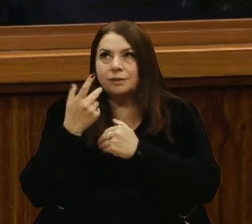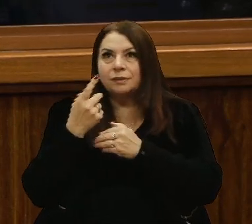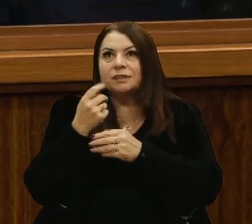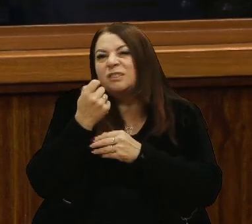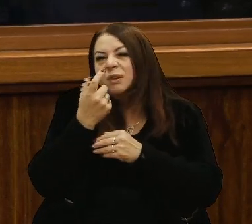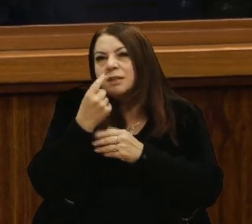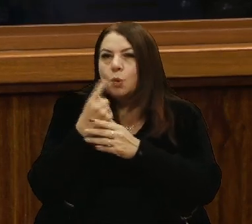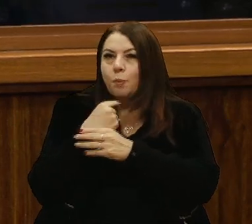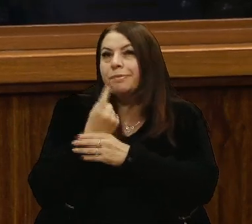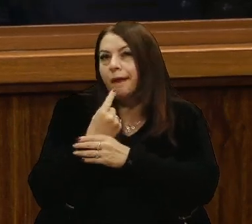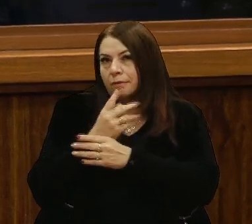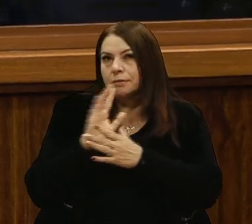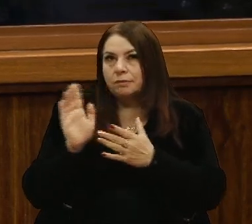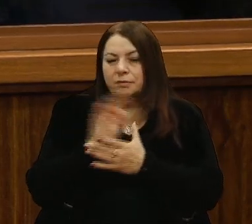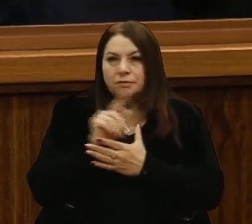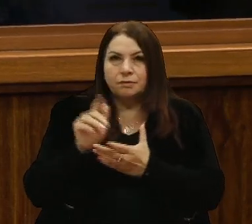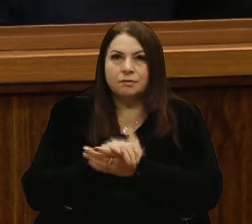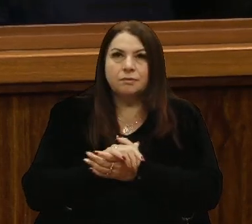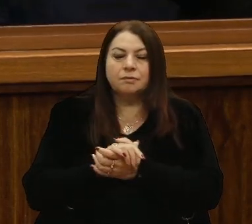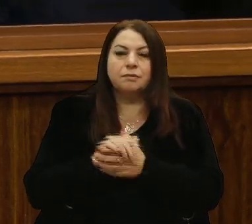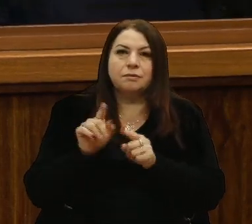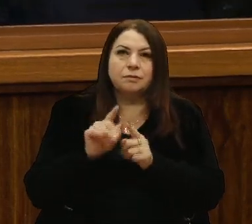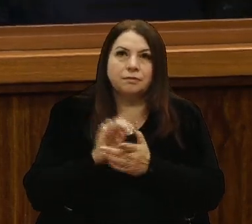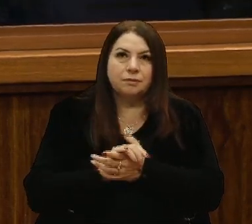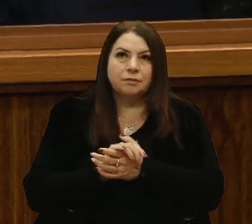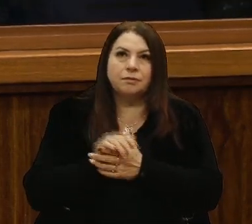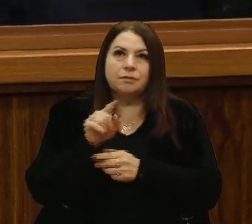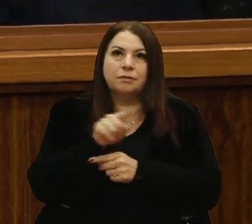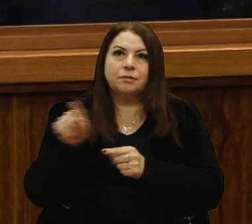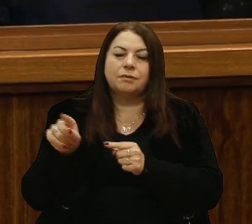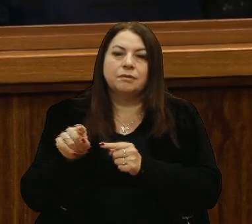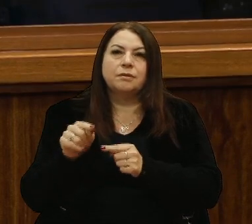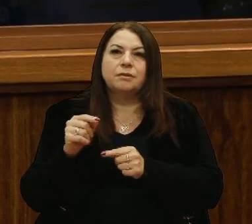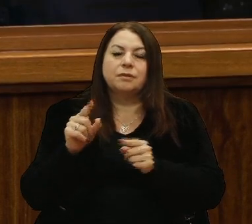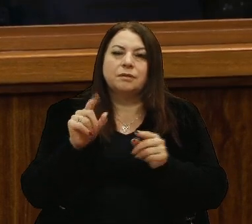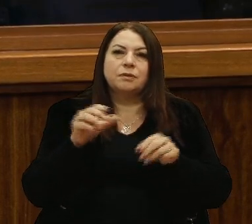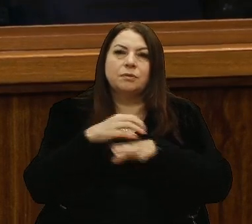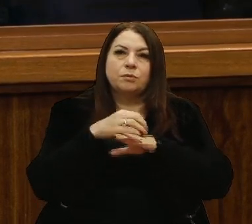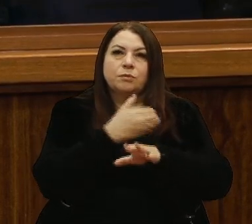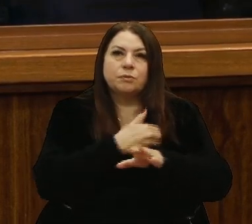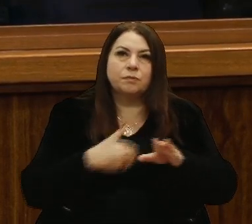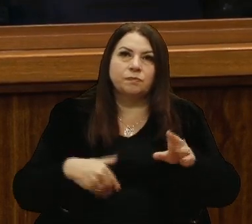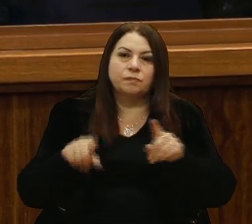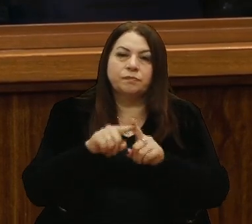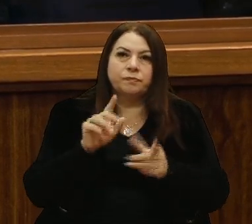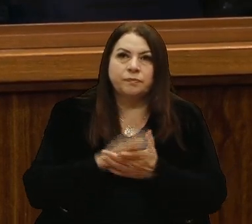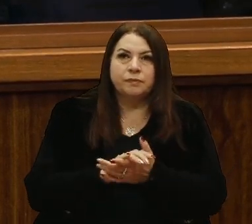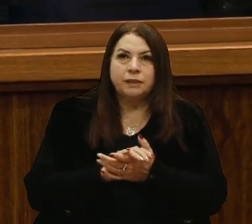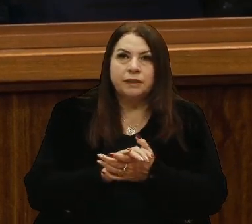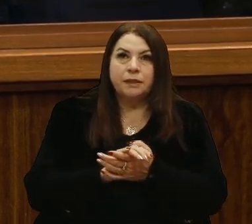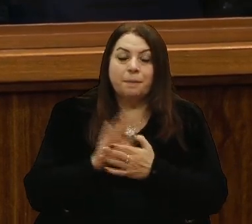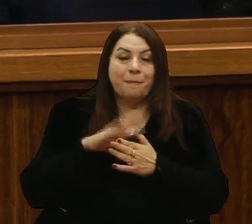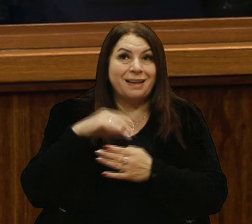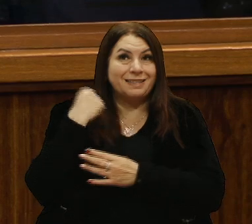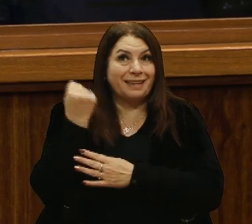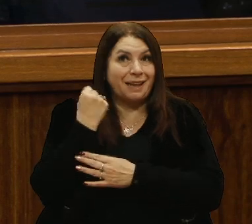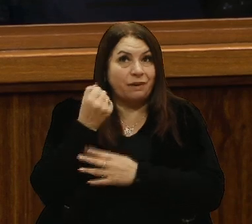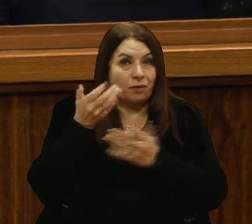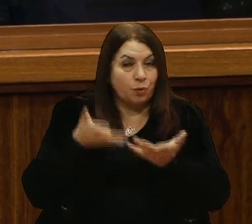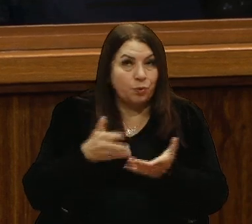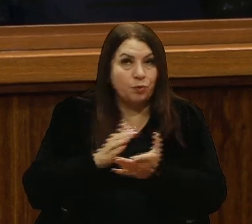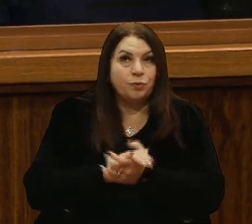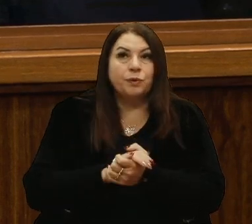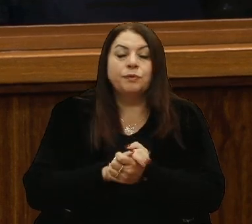táxi, digamos assim, e onde o transporte público não passava. Mas a questão mais grave